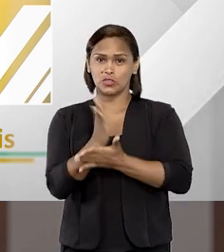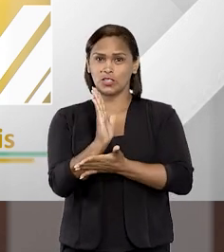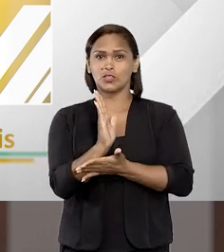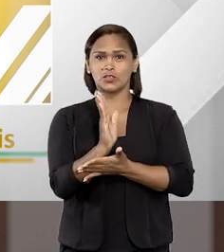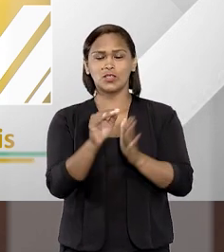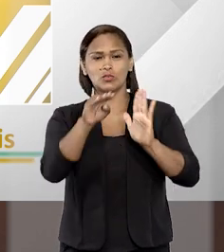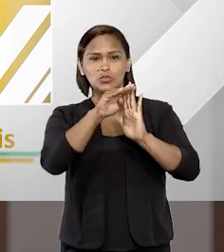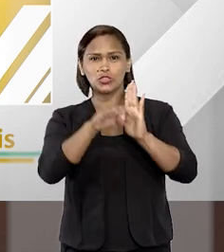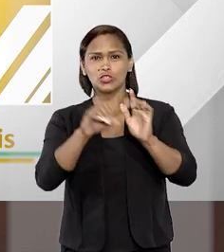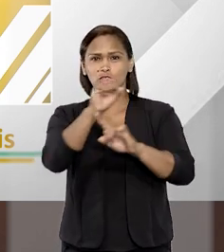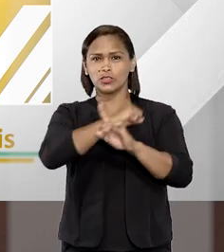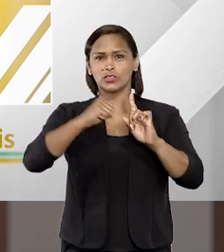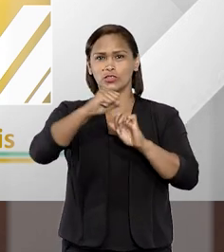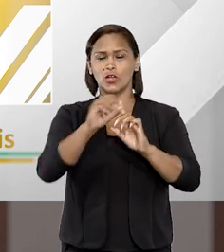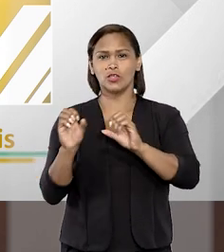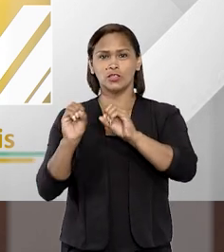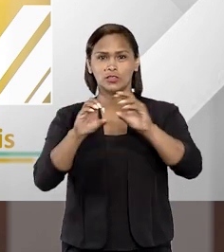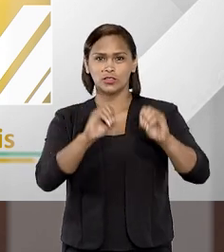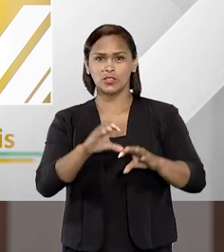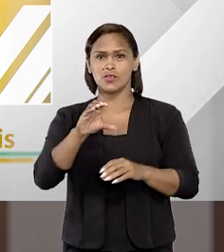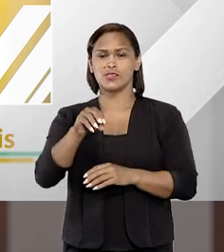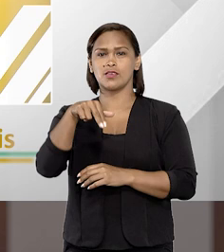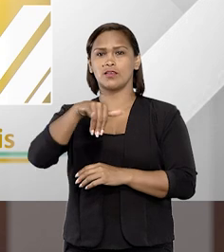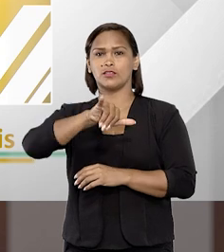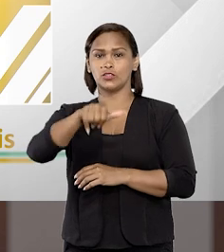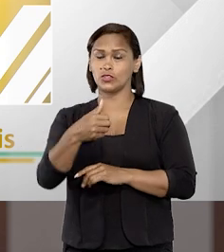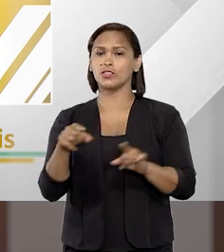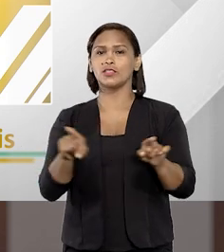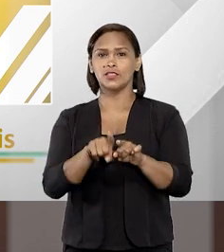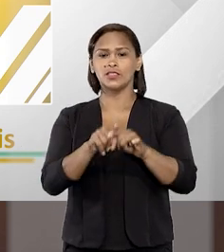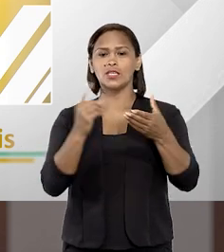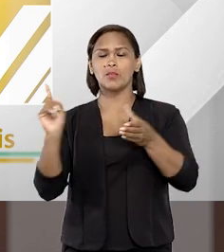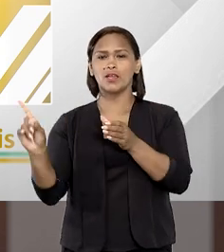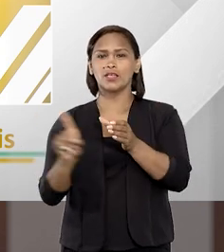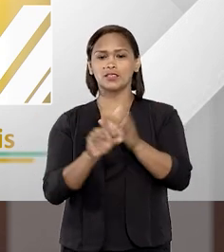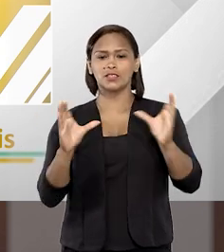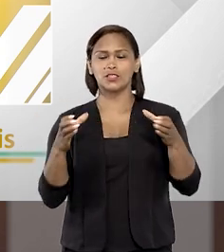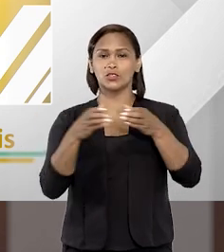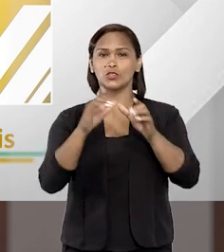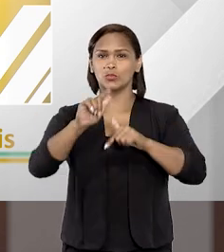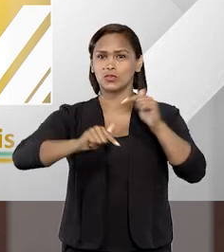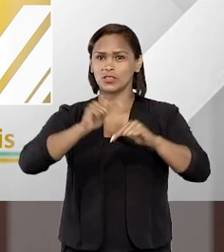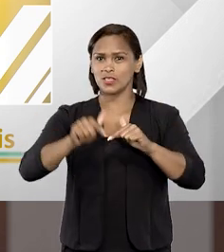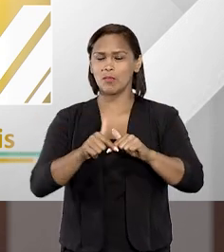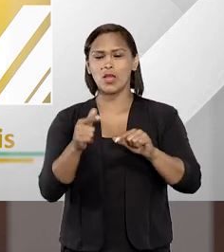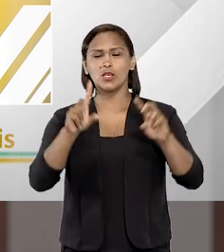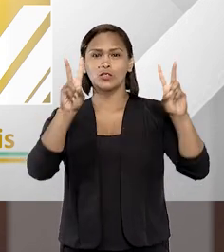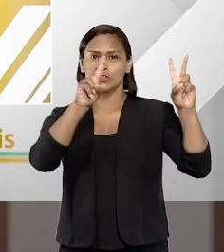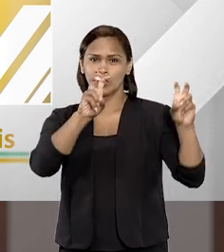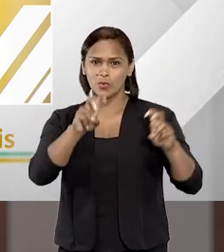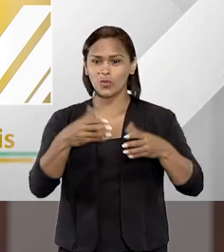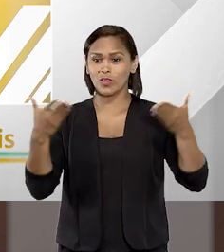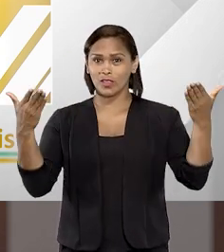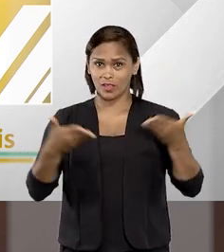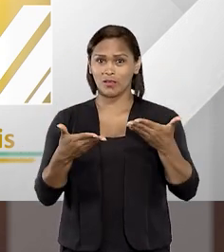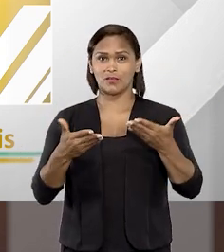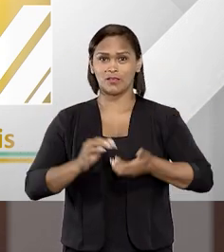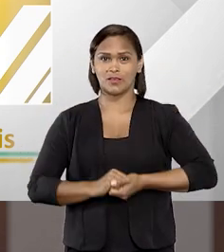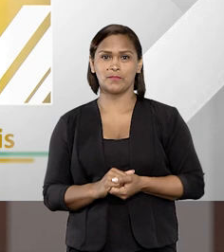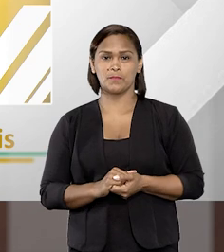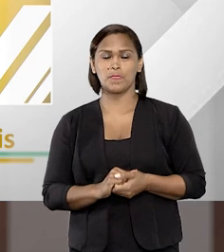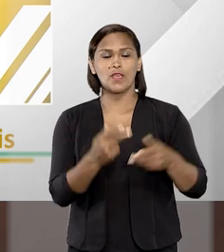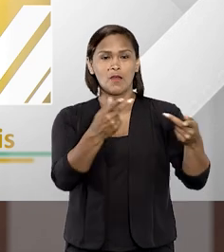de medidas socioeducativas do CNJ também é integrante desse grupo de trabalho sobre o qual acabamos de mencionar